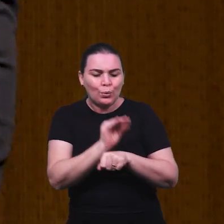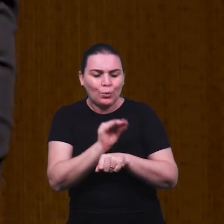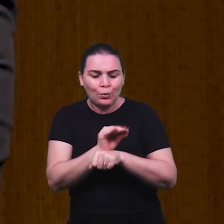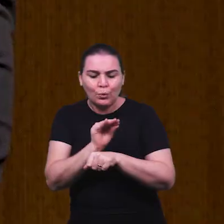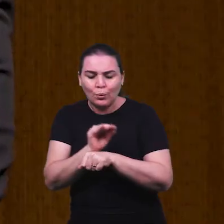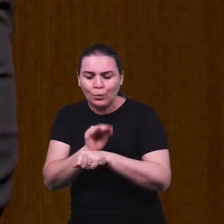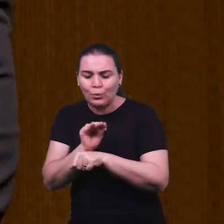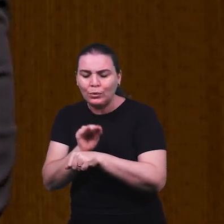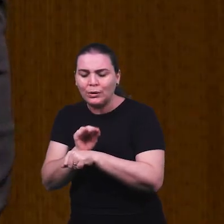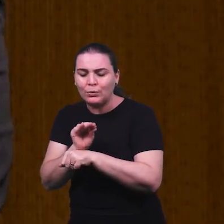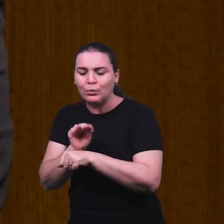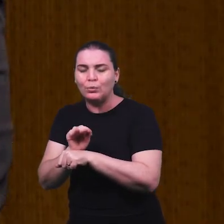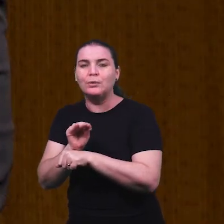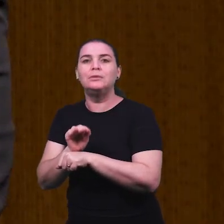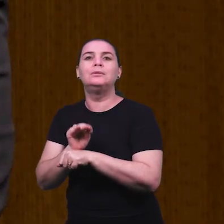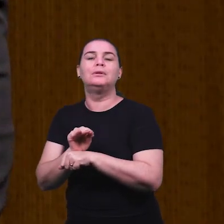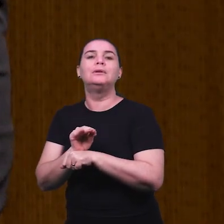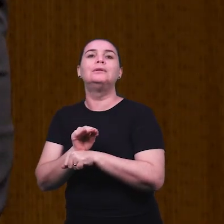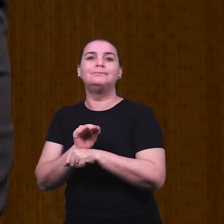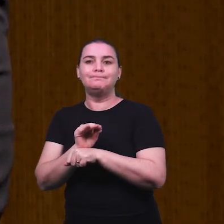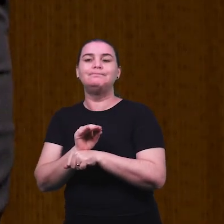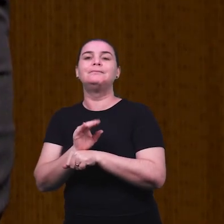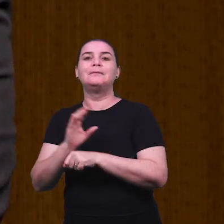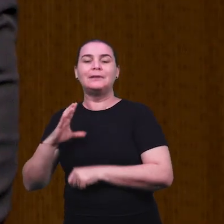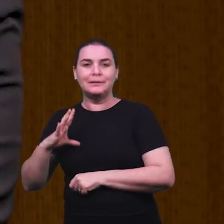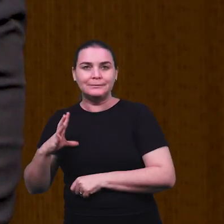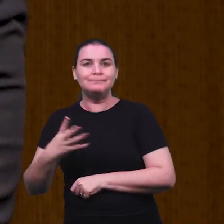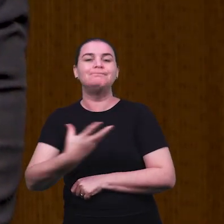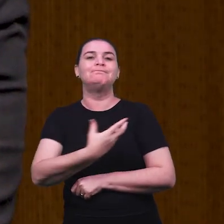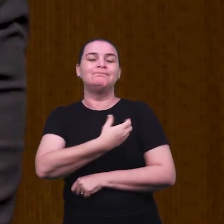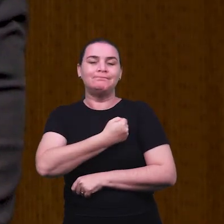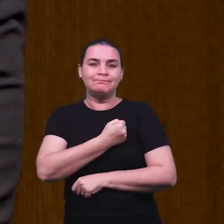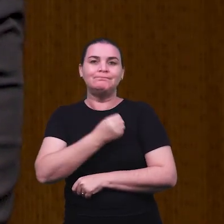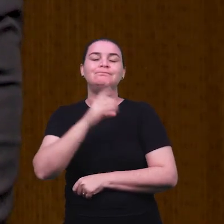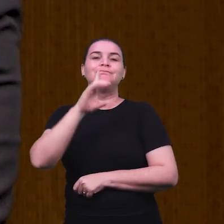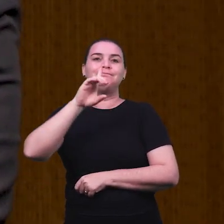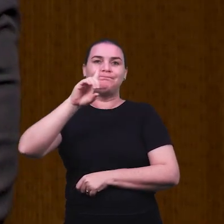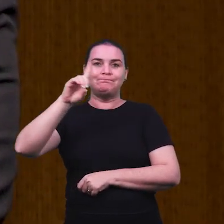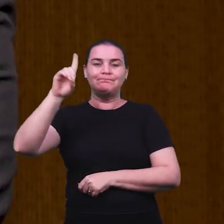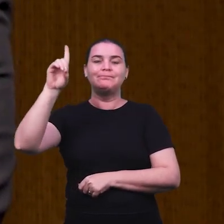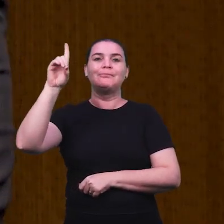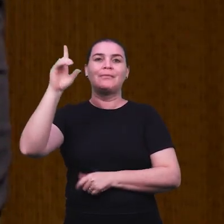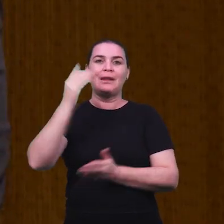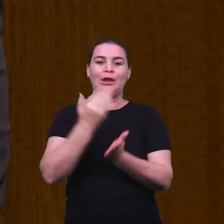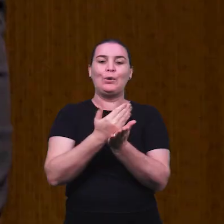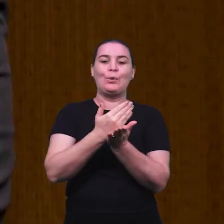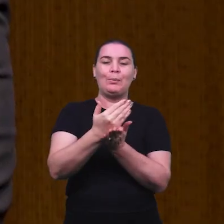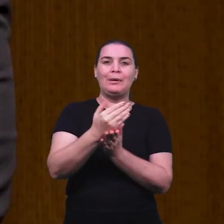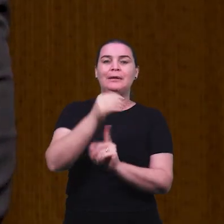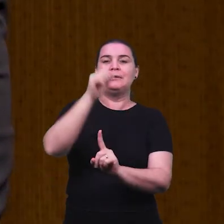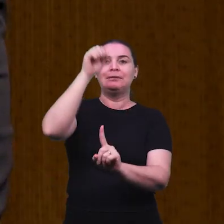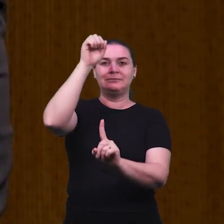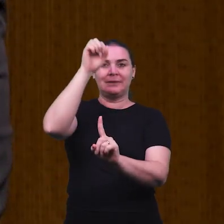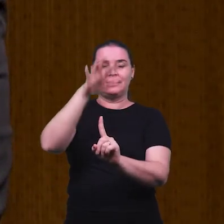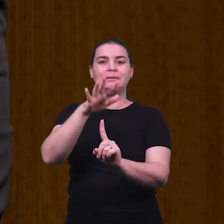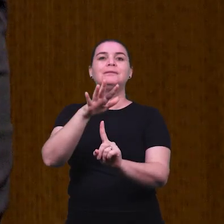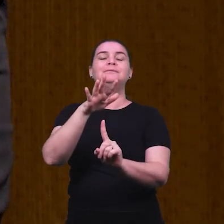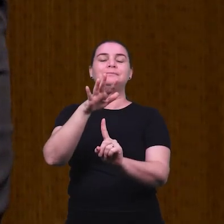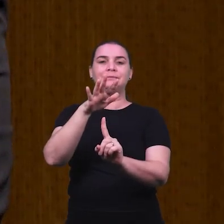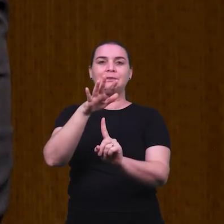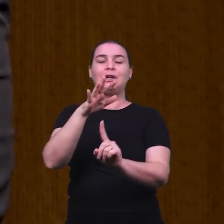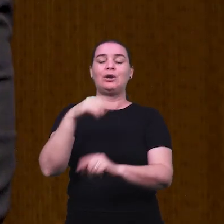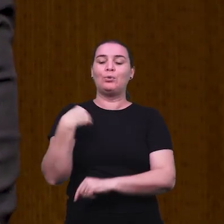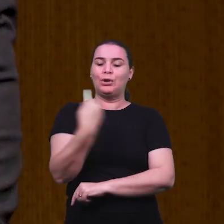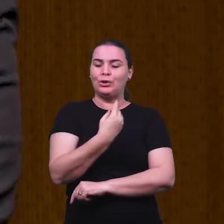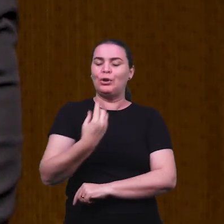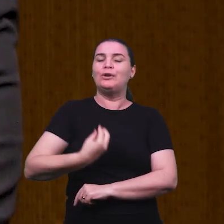do projeto de Deus na nossa vida. Estabelece-se agora o início do tempo da graça, que é o que nós vivemos,